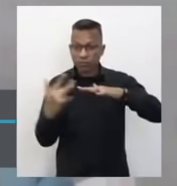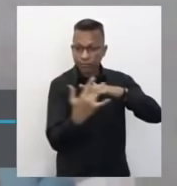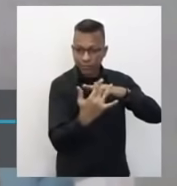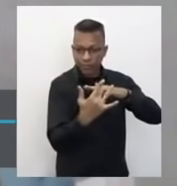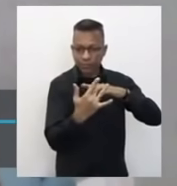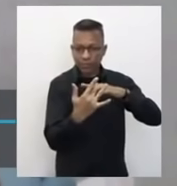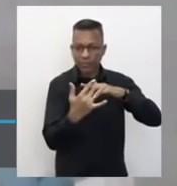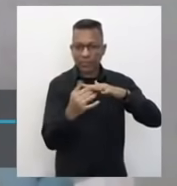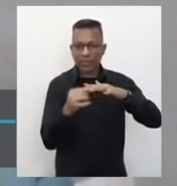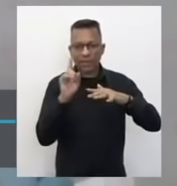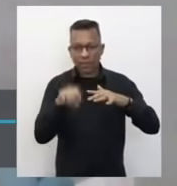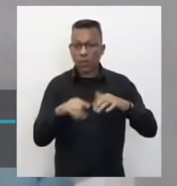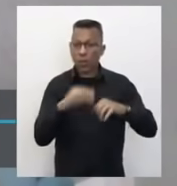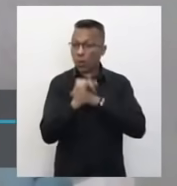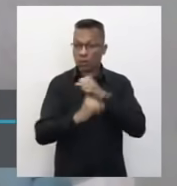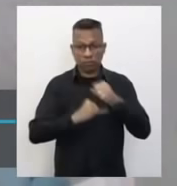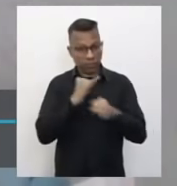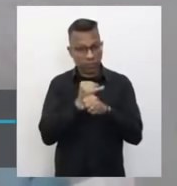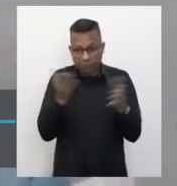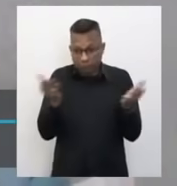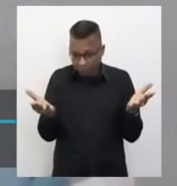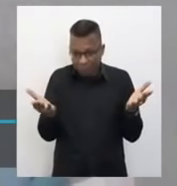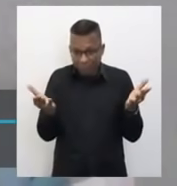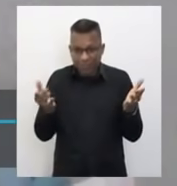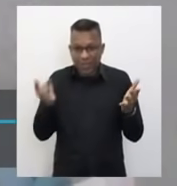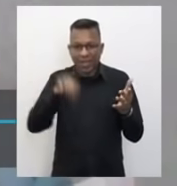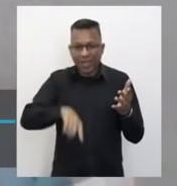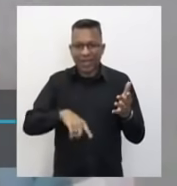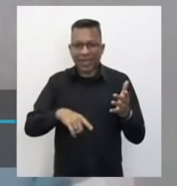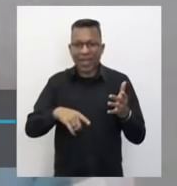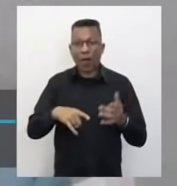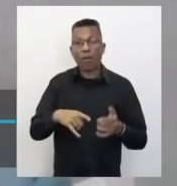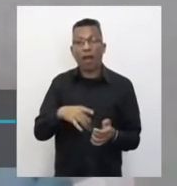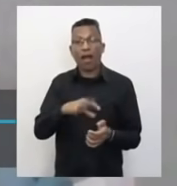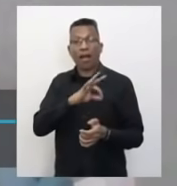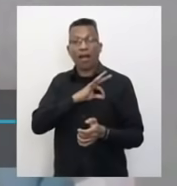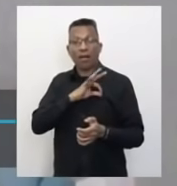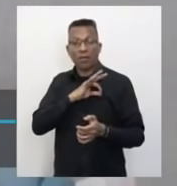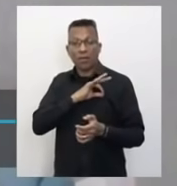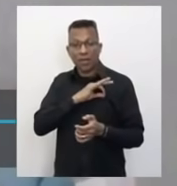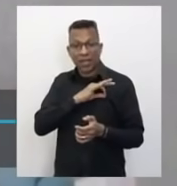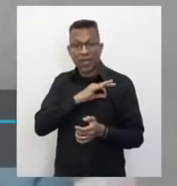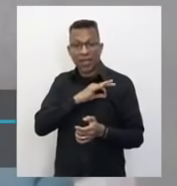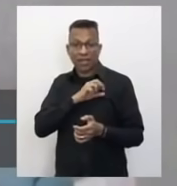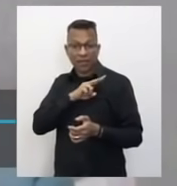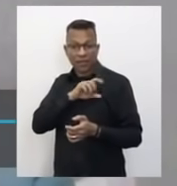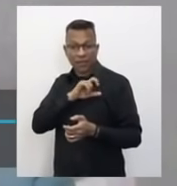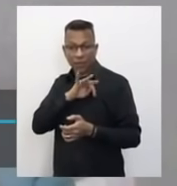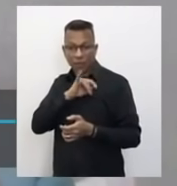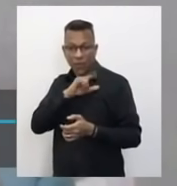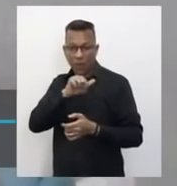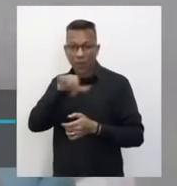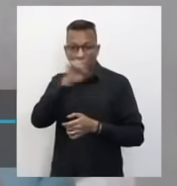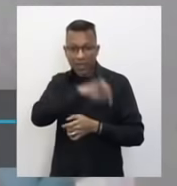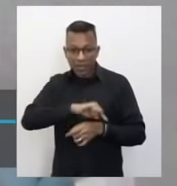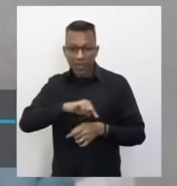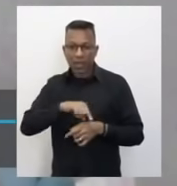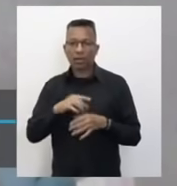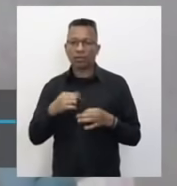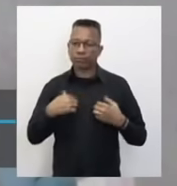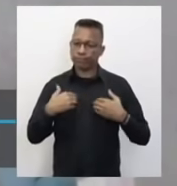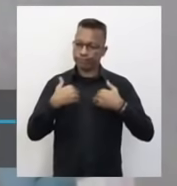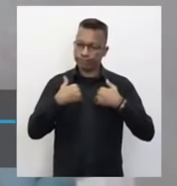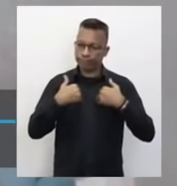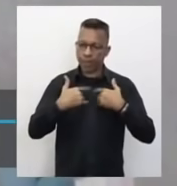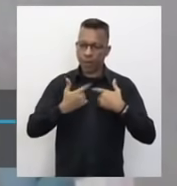sociais ou pela internet, que é a polícia virtual. E isso, gente, é muito eficaz. No meu caso, eu